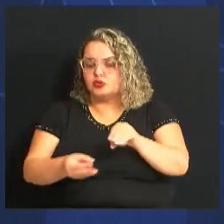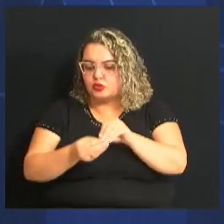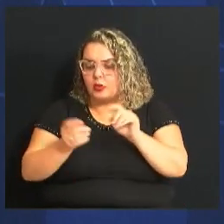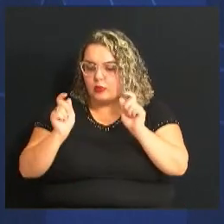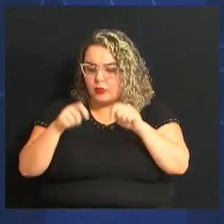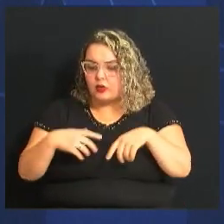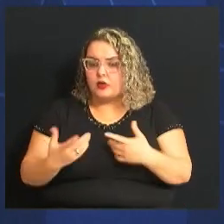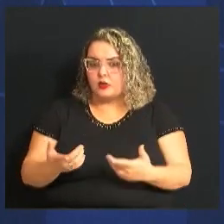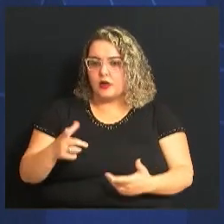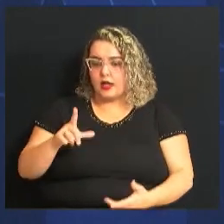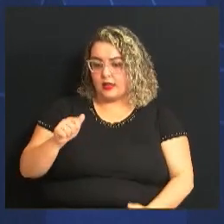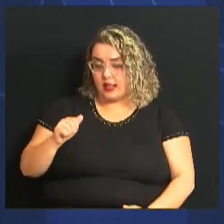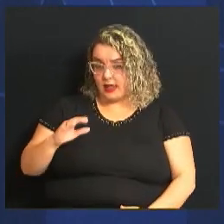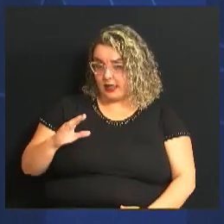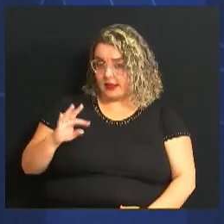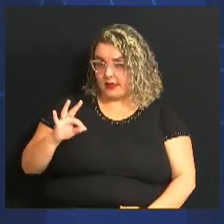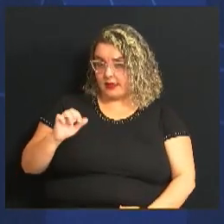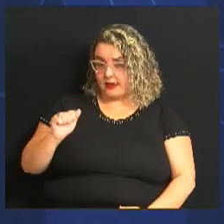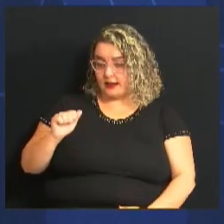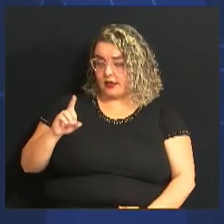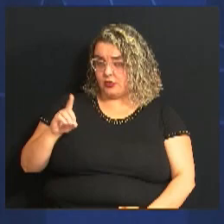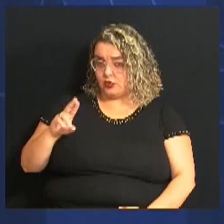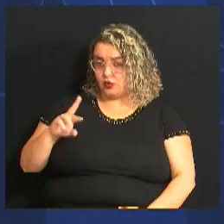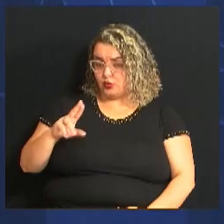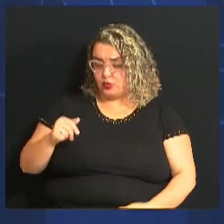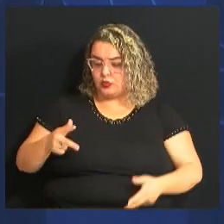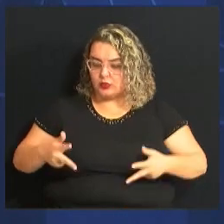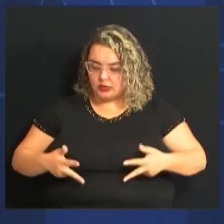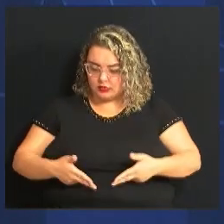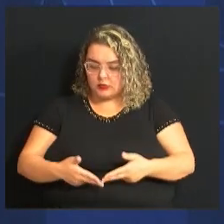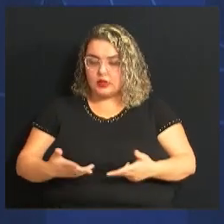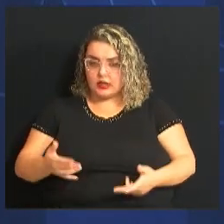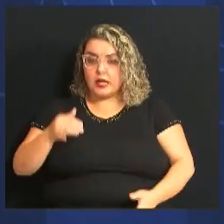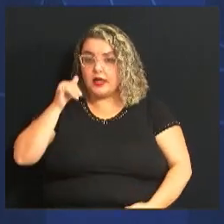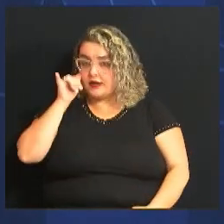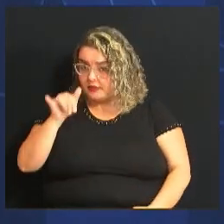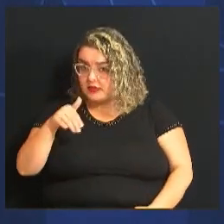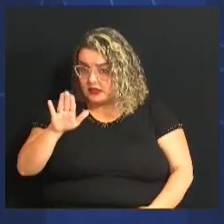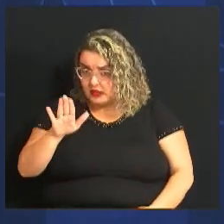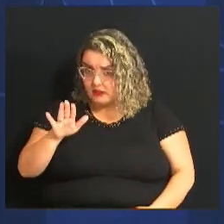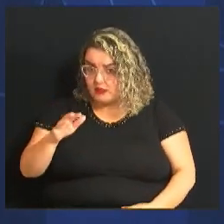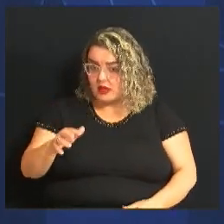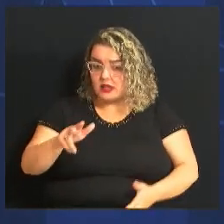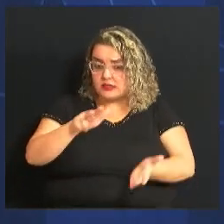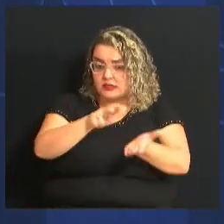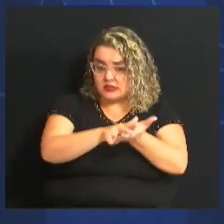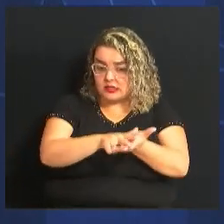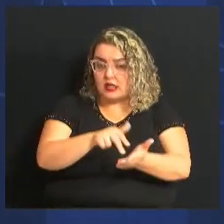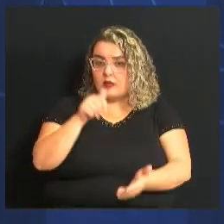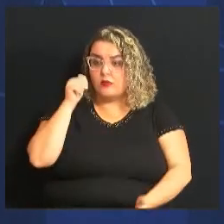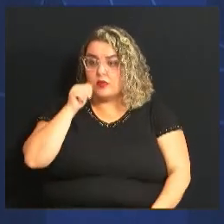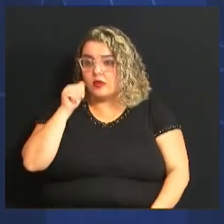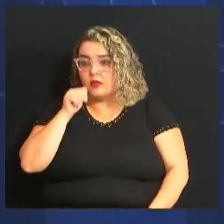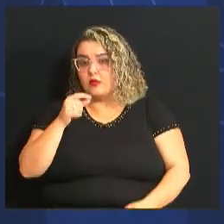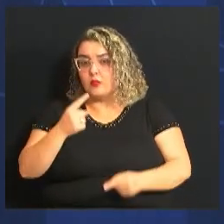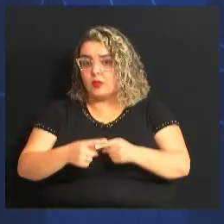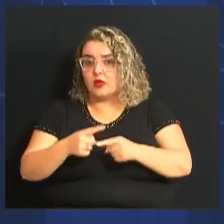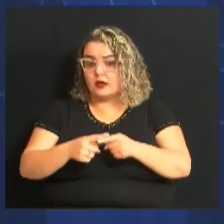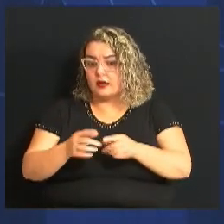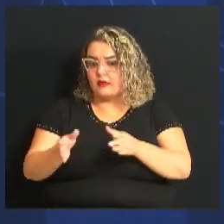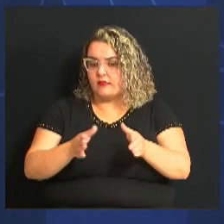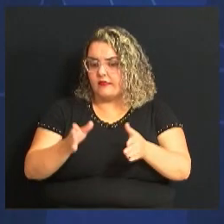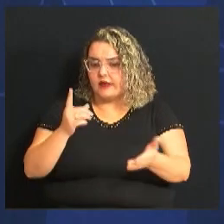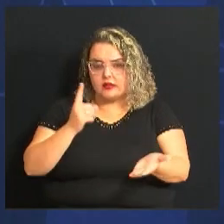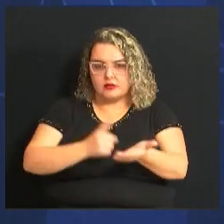fazer a laqueadura, então, durante o parto, evita mais internações para a mulher, porque ela já faz naquele mesmo